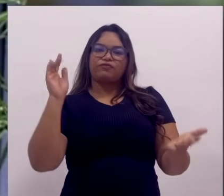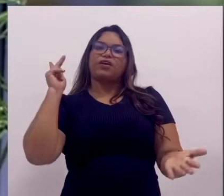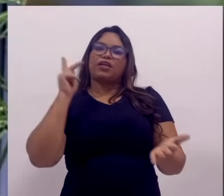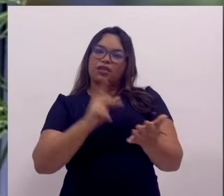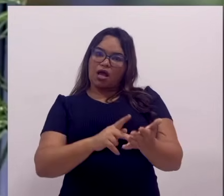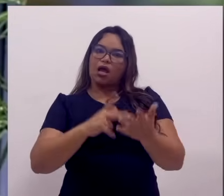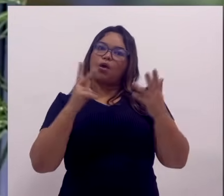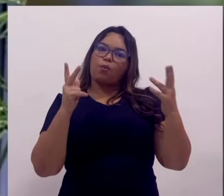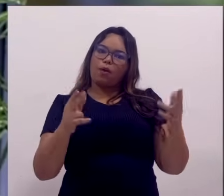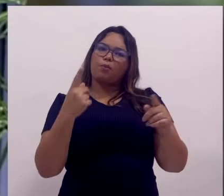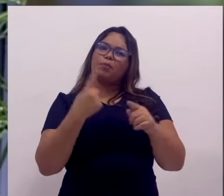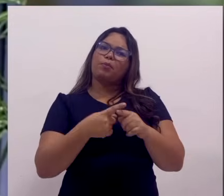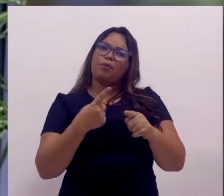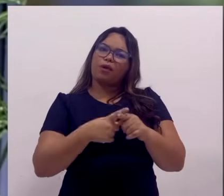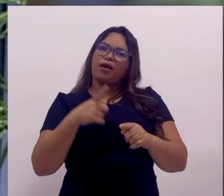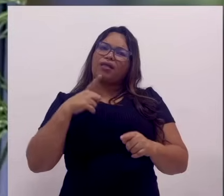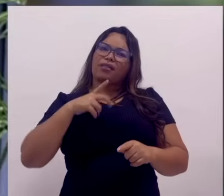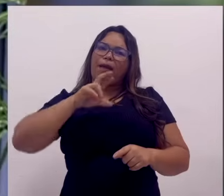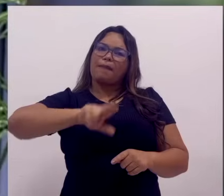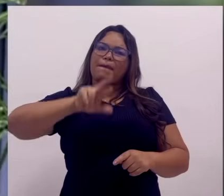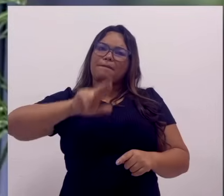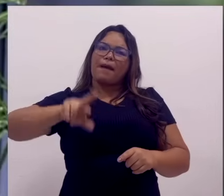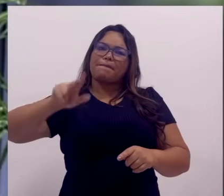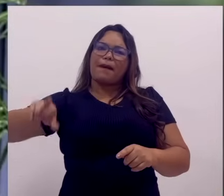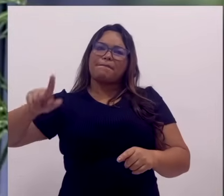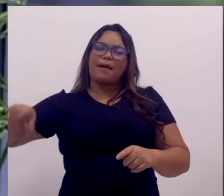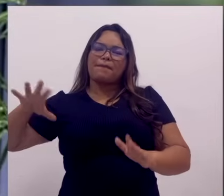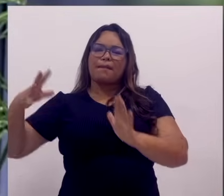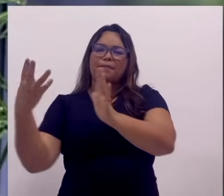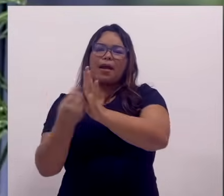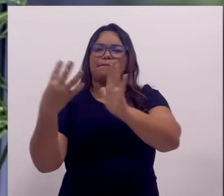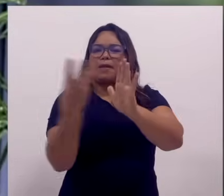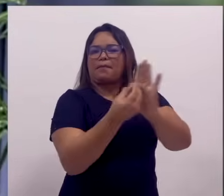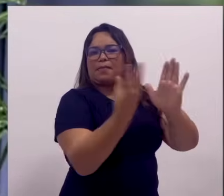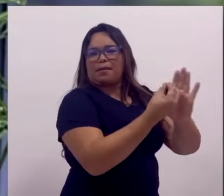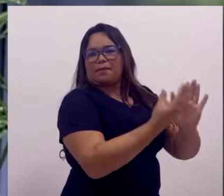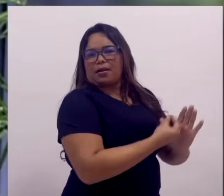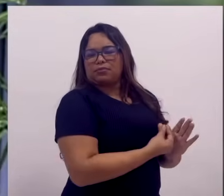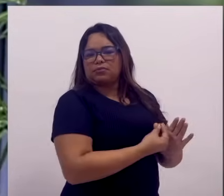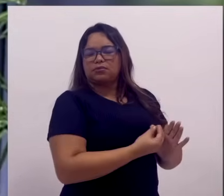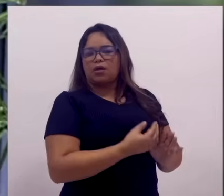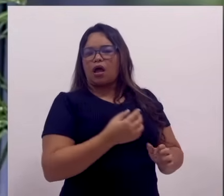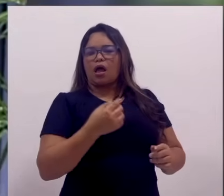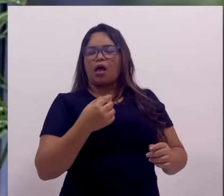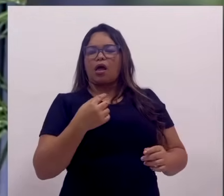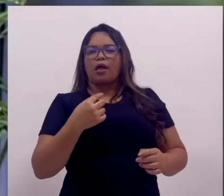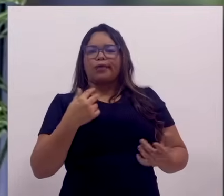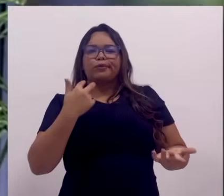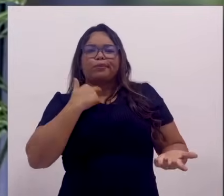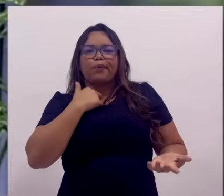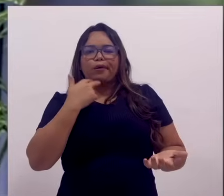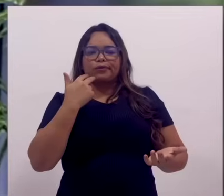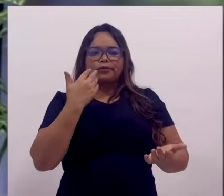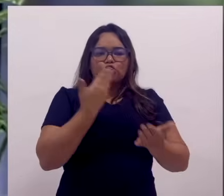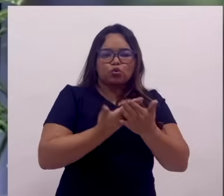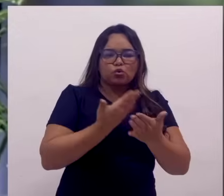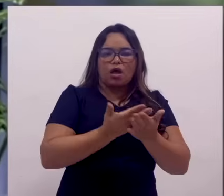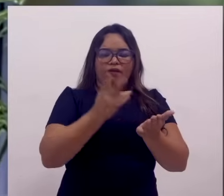mesmas verdades? Então por que há tantas denominações? Não podemos descobrir a verdade e